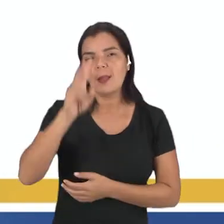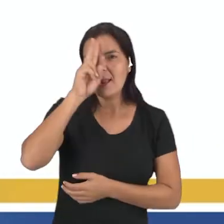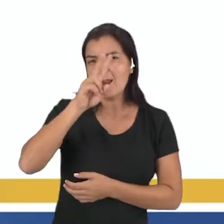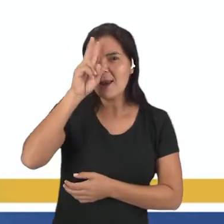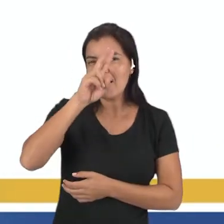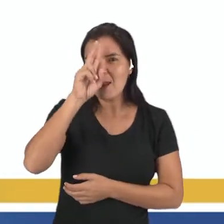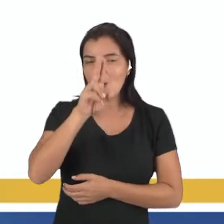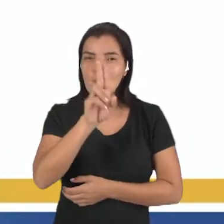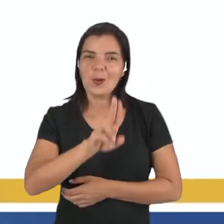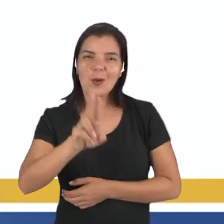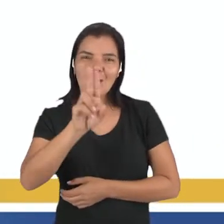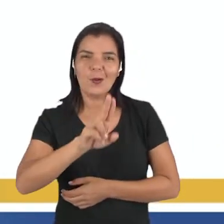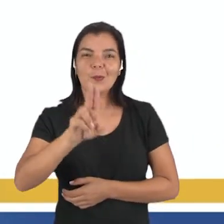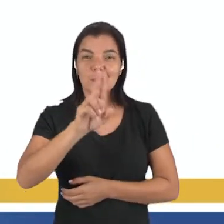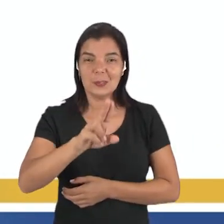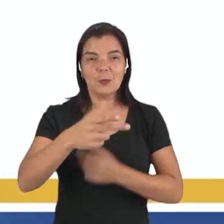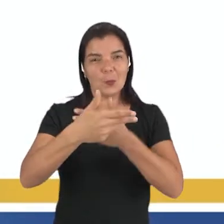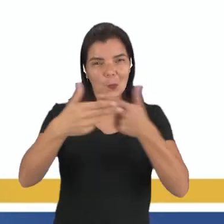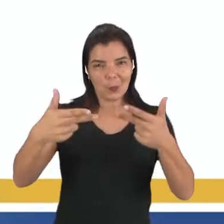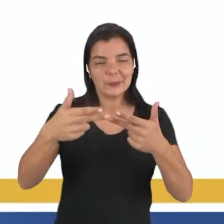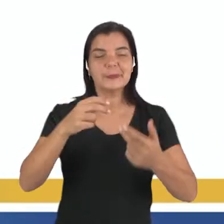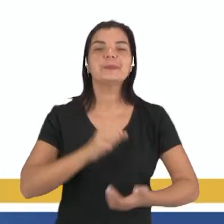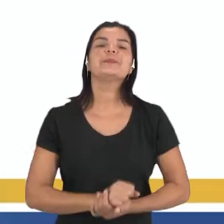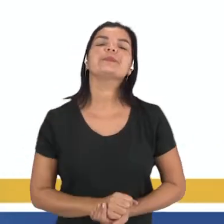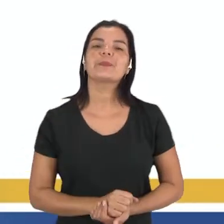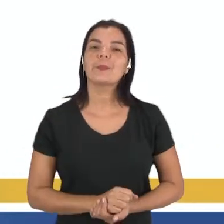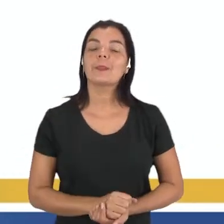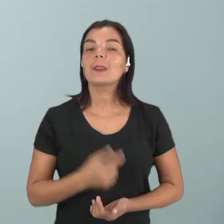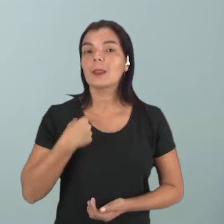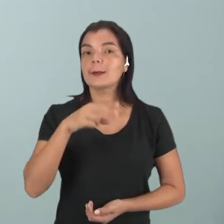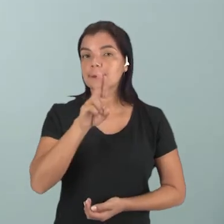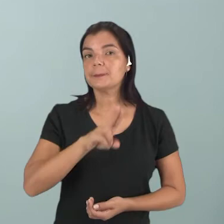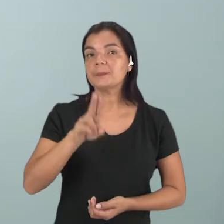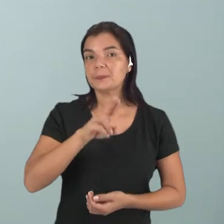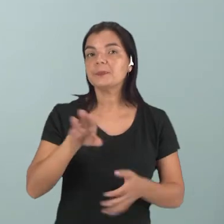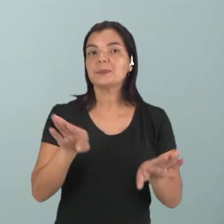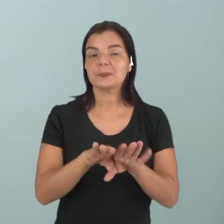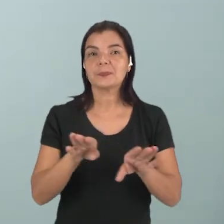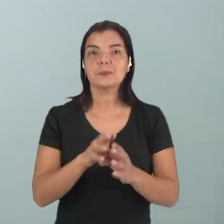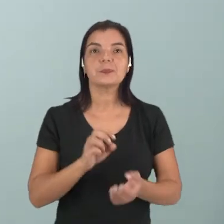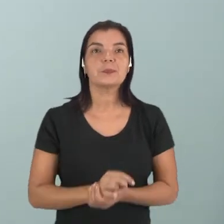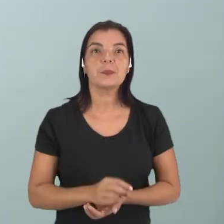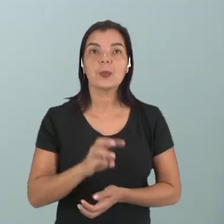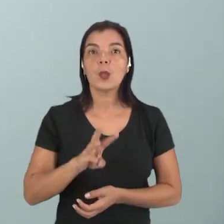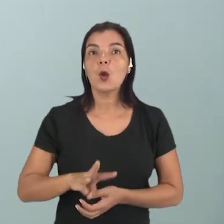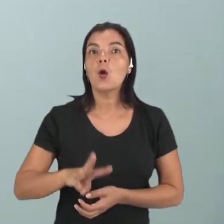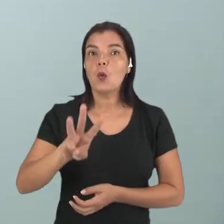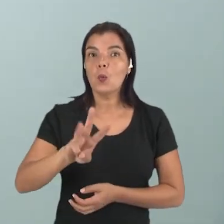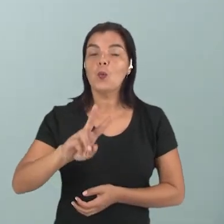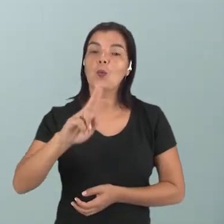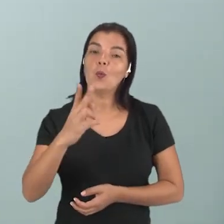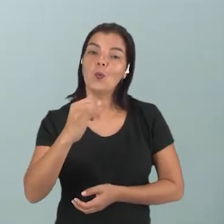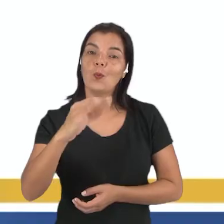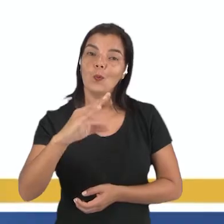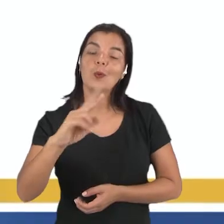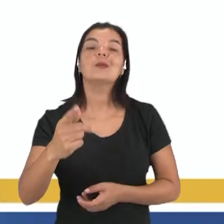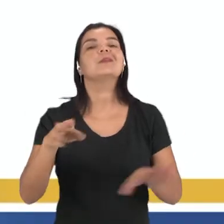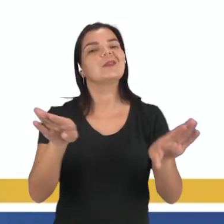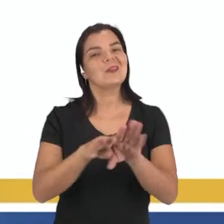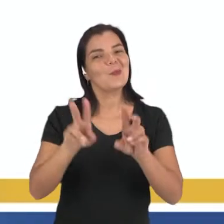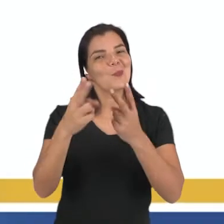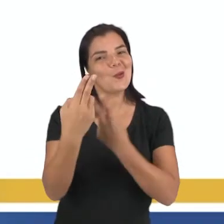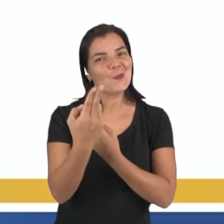what a gente usa para objetos ou coisas? Então vocês vão usar para isso. O which nós também usamos para objetos ou